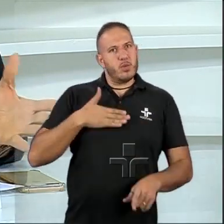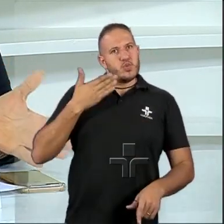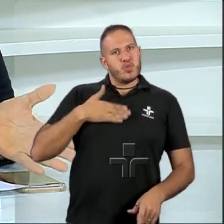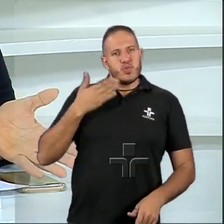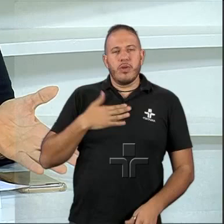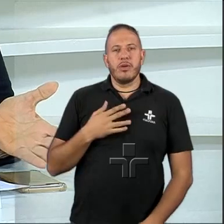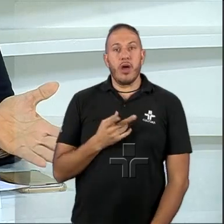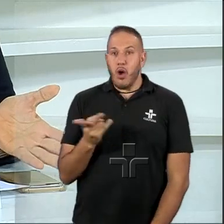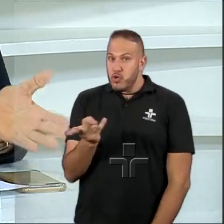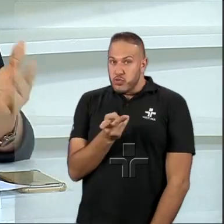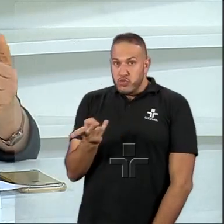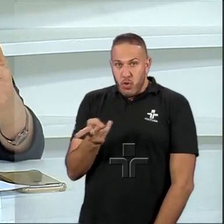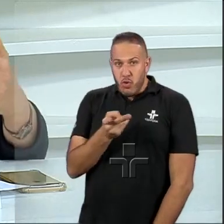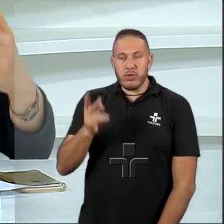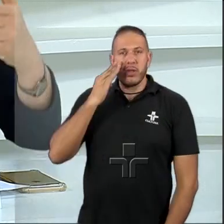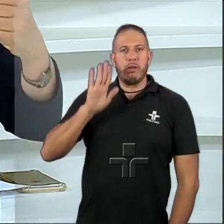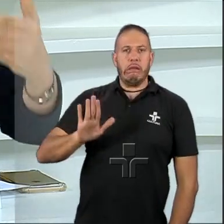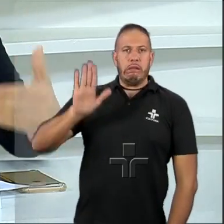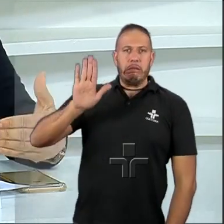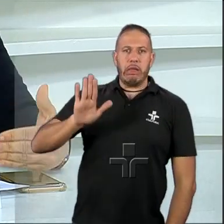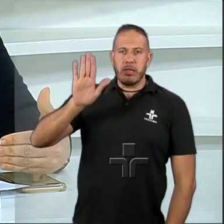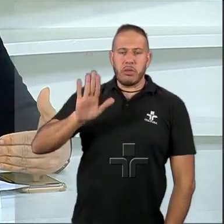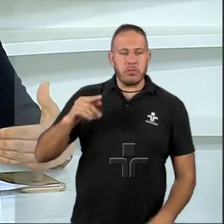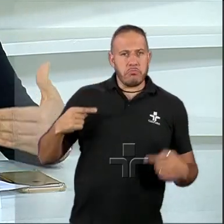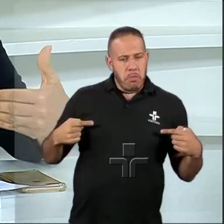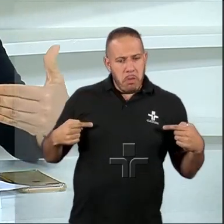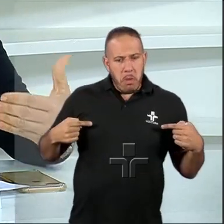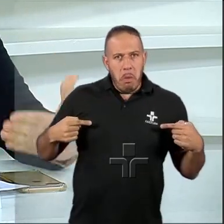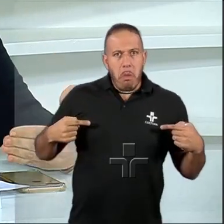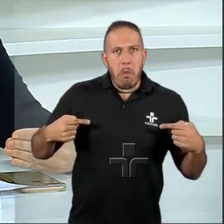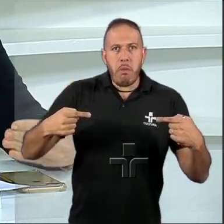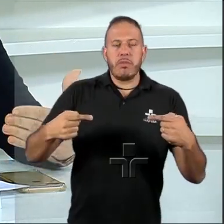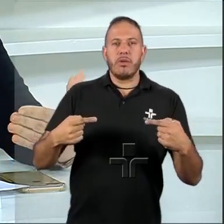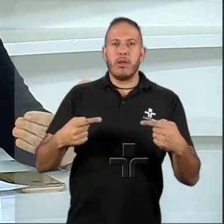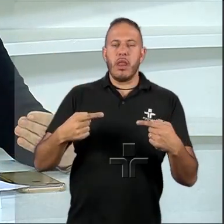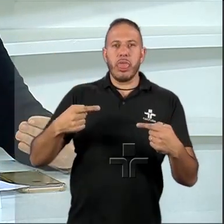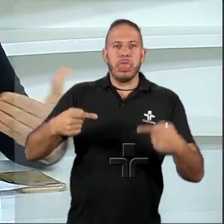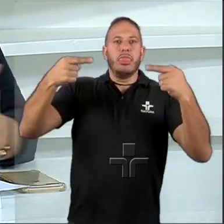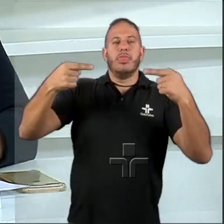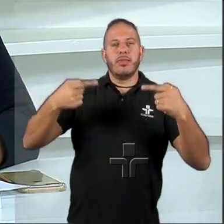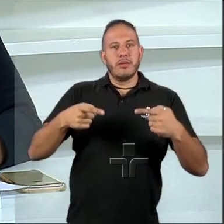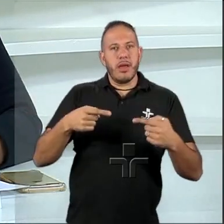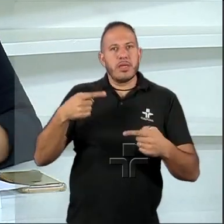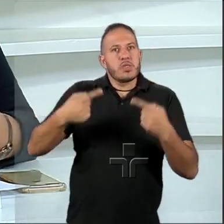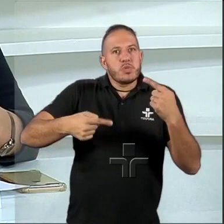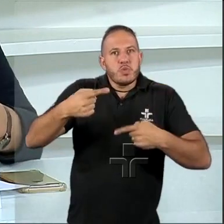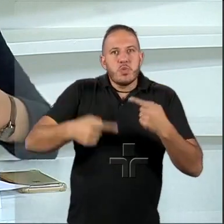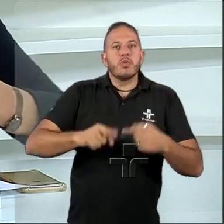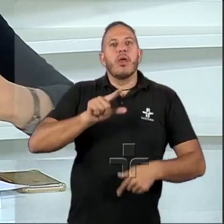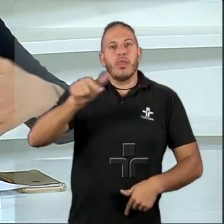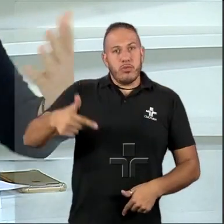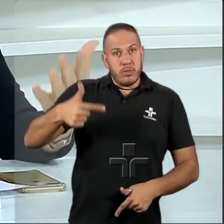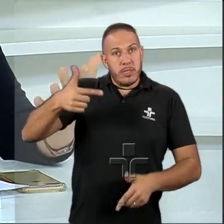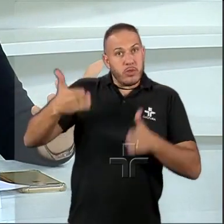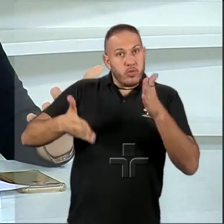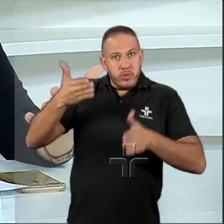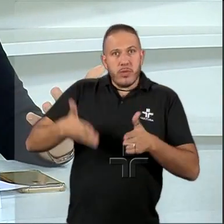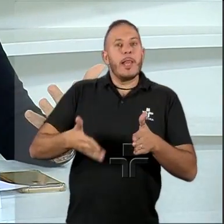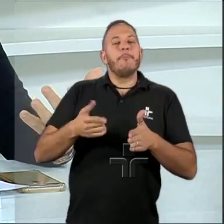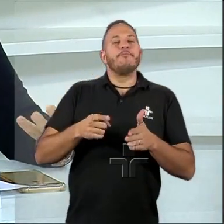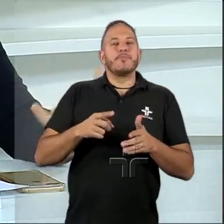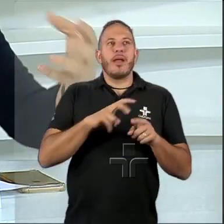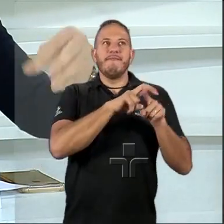dois candidatos que chegaram nessa condição de líderes da disputa no segundo turno, nas asas